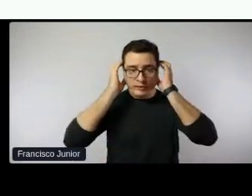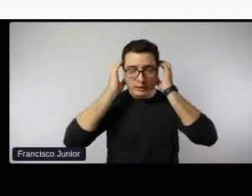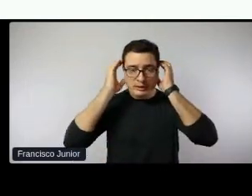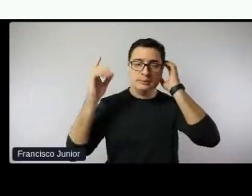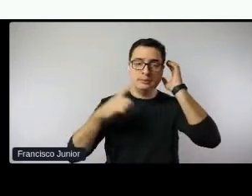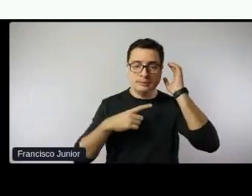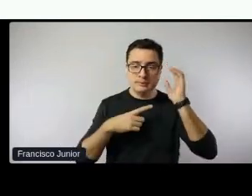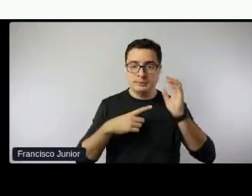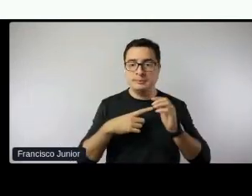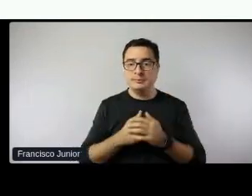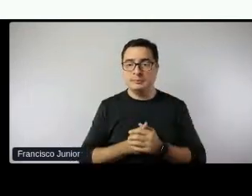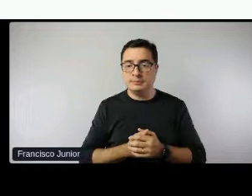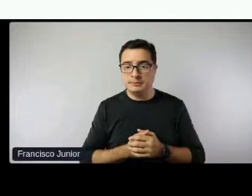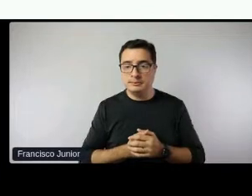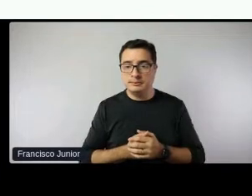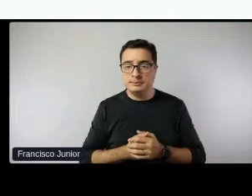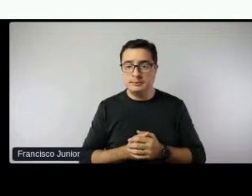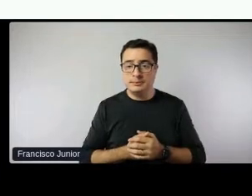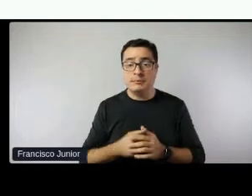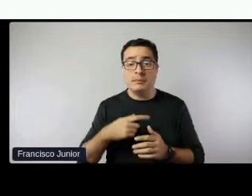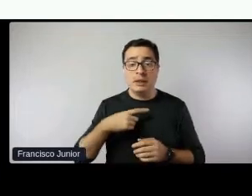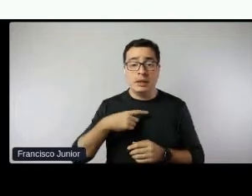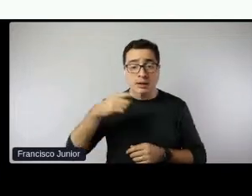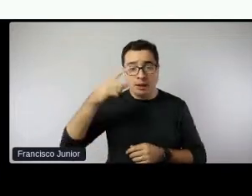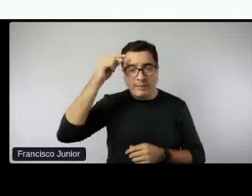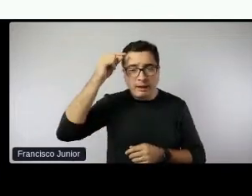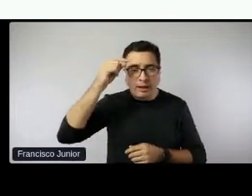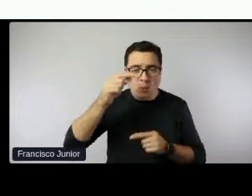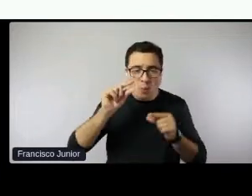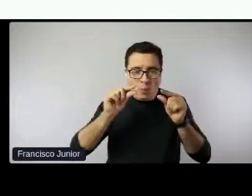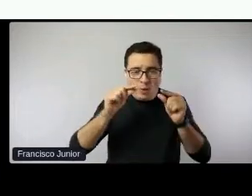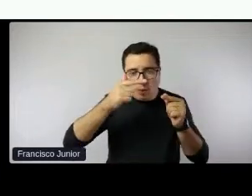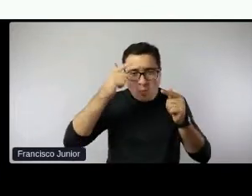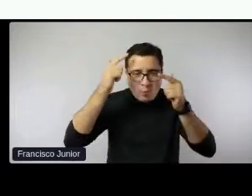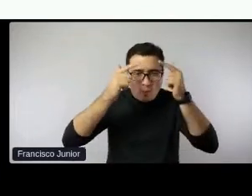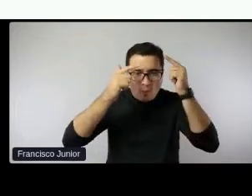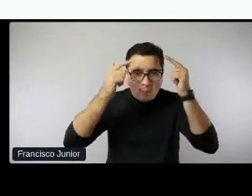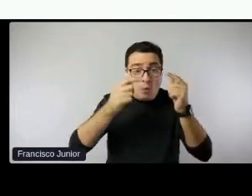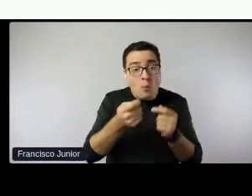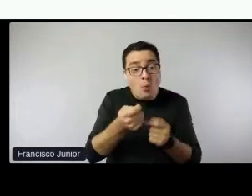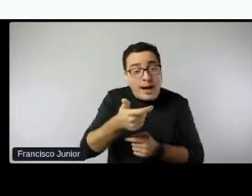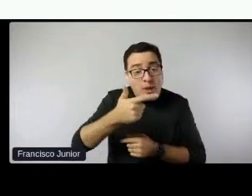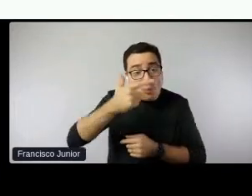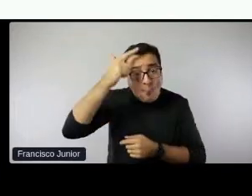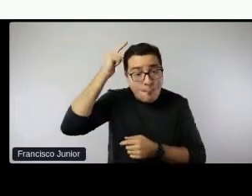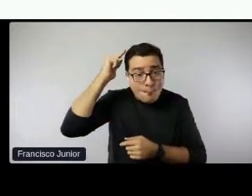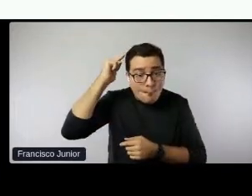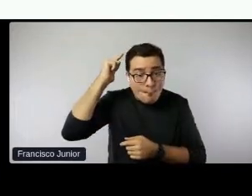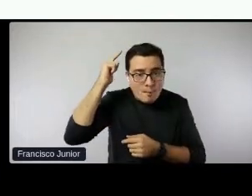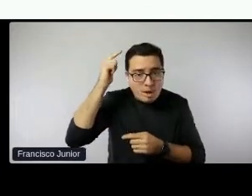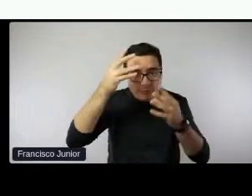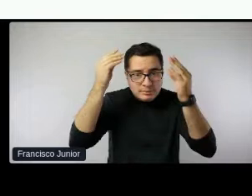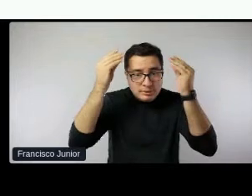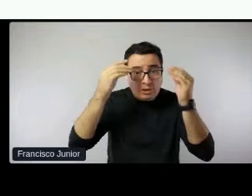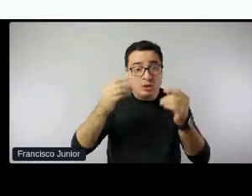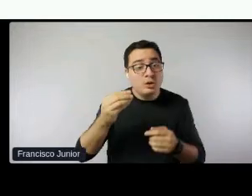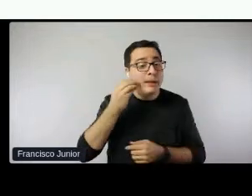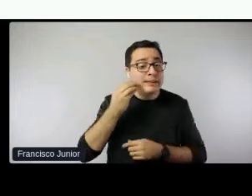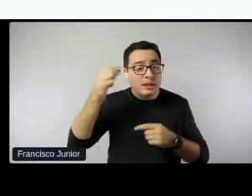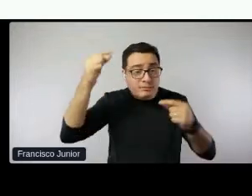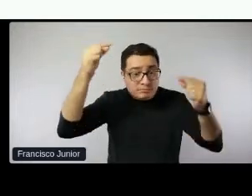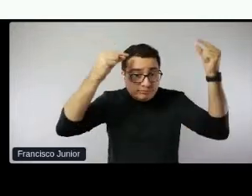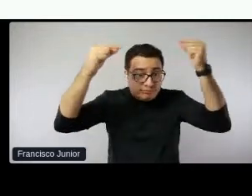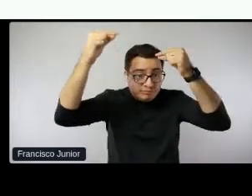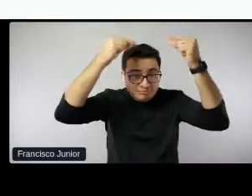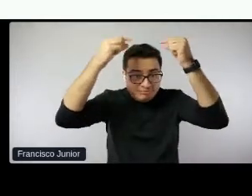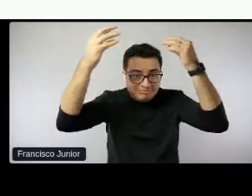headset. E tenho o cabelo bem rasinho, quase careca. Tô pensando até fazer implante capilar já, né?